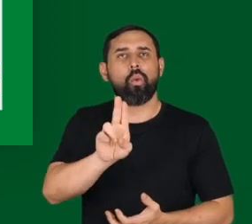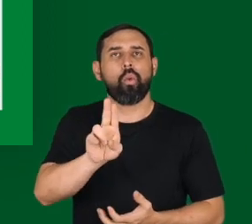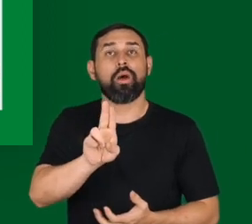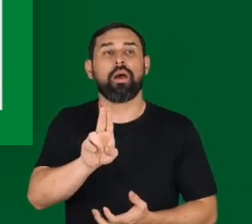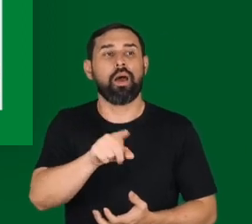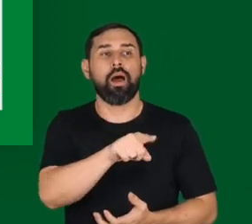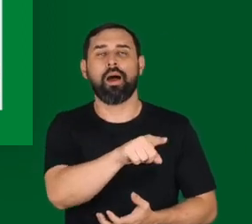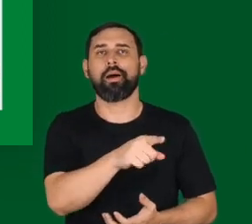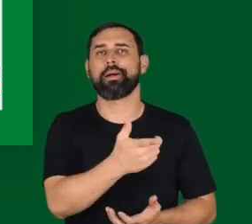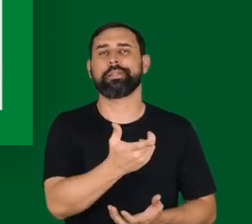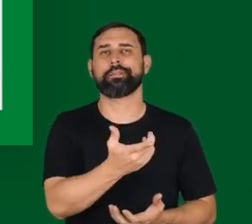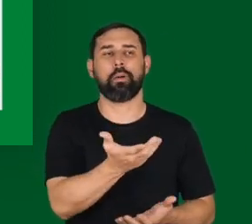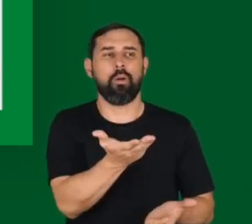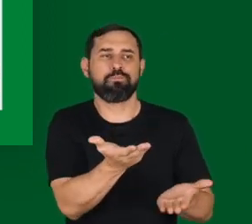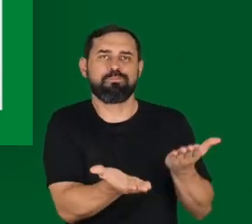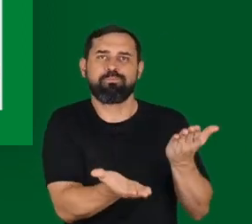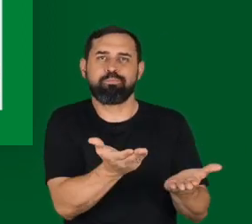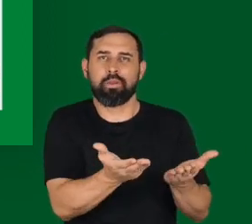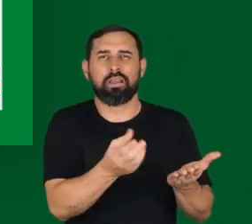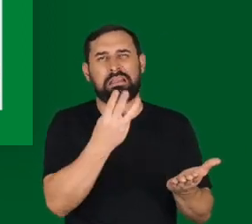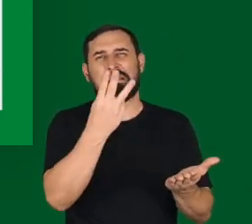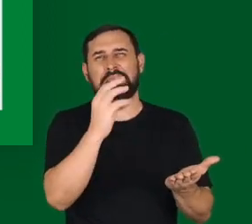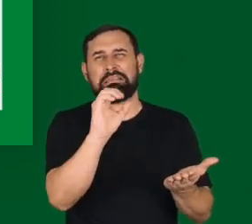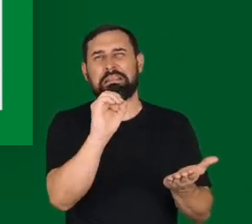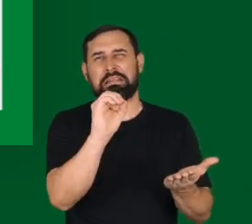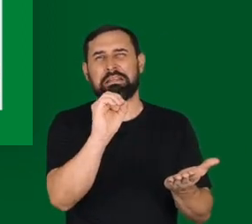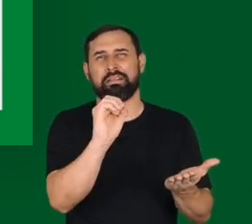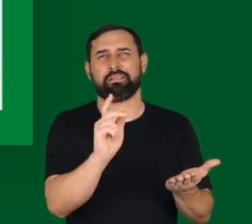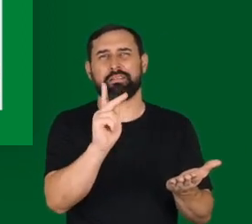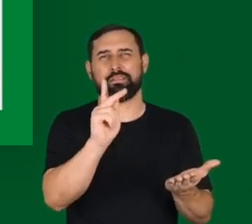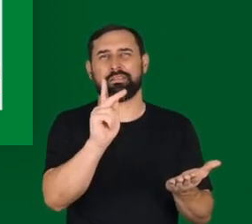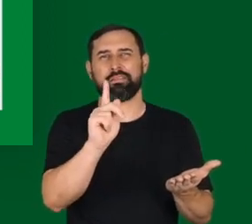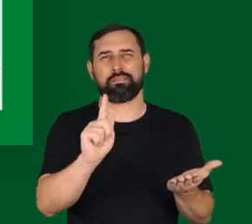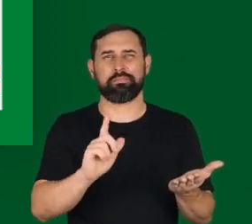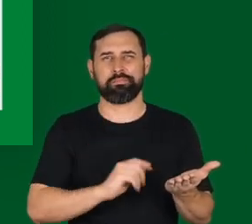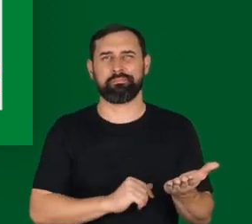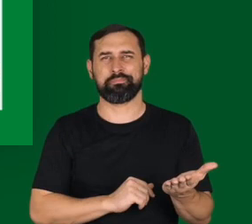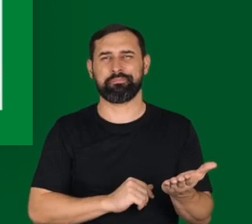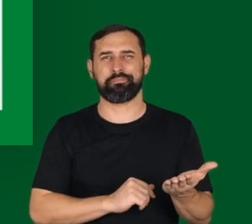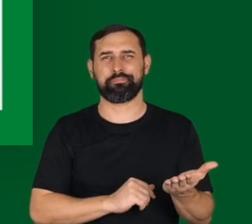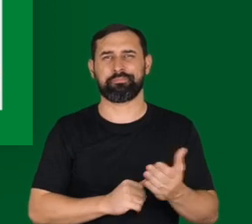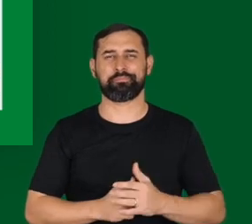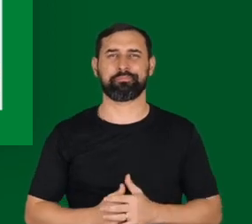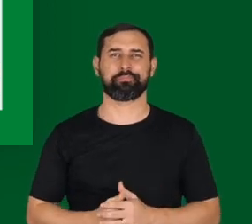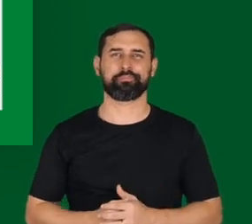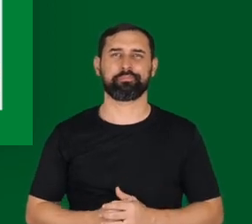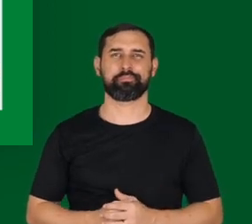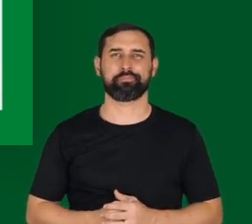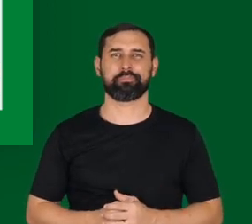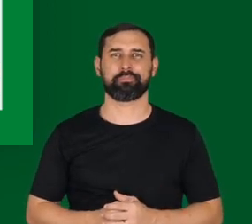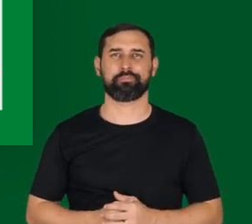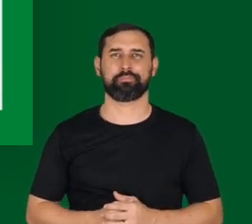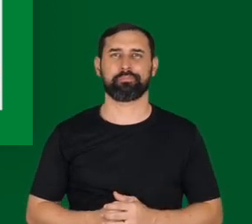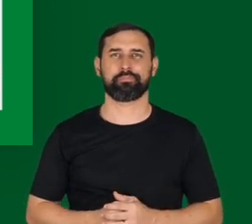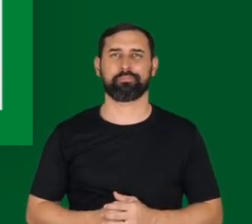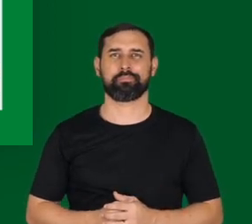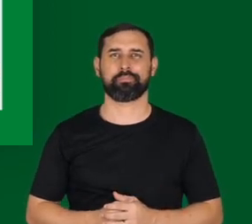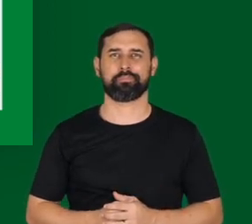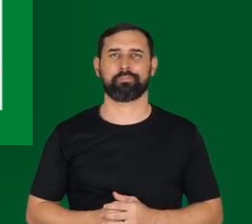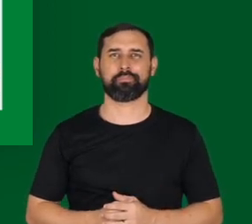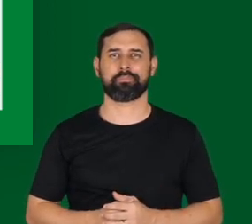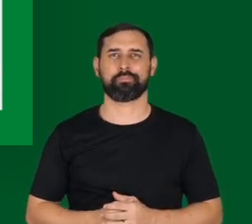ela pode ser utilizada em pacientes de até 30 quilos. Acima disso, a gente vai utilizar o BVM adulto